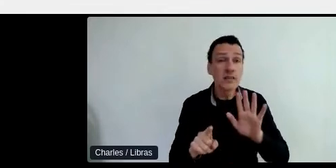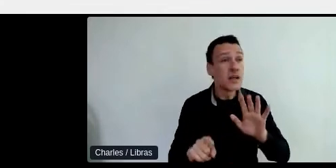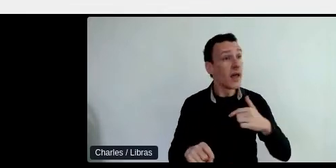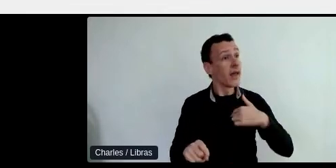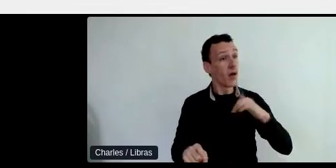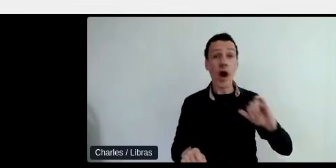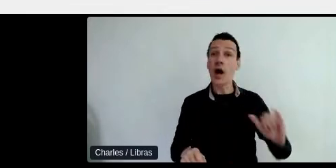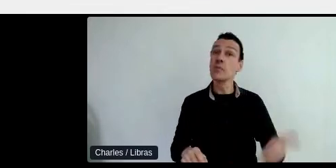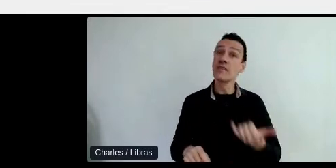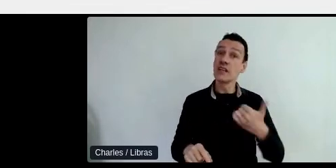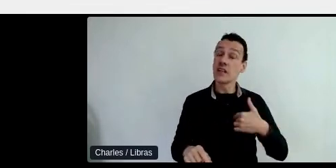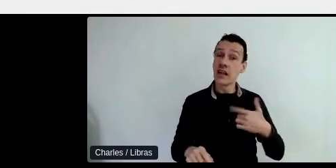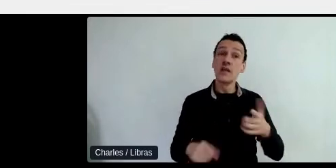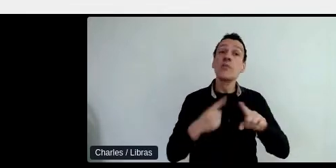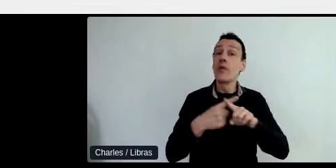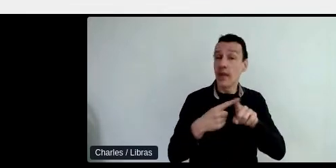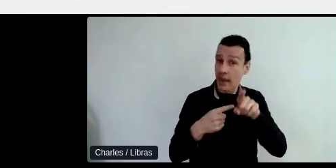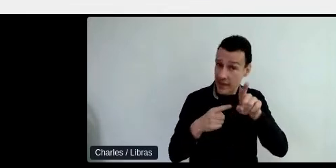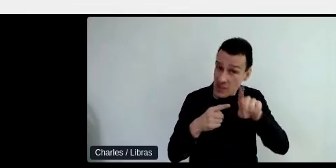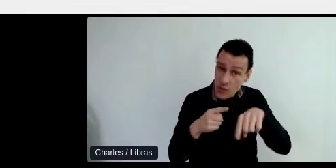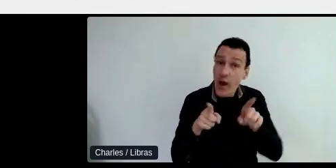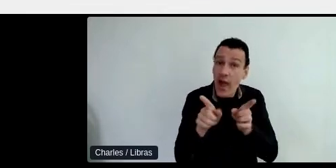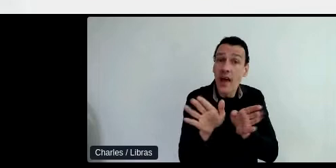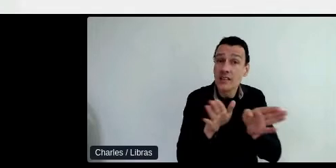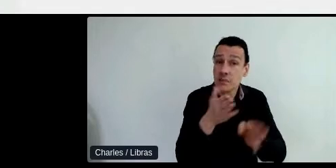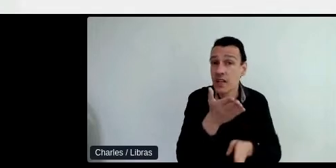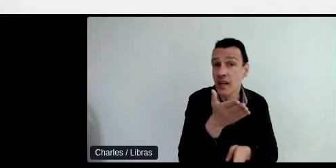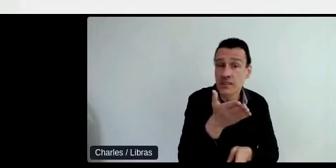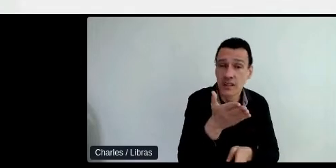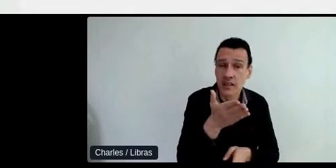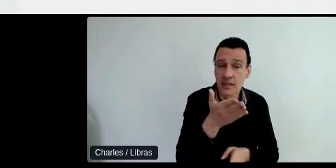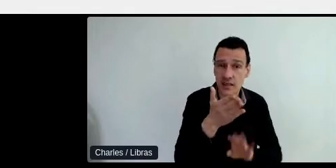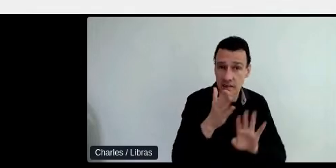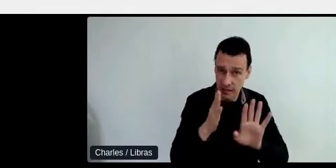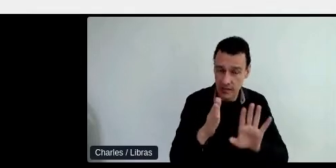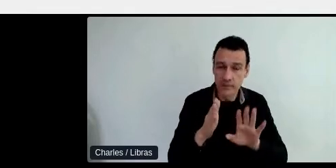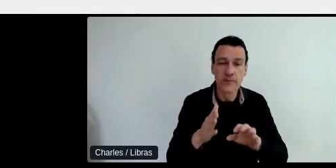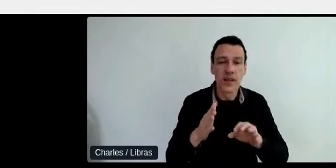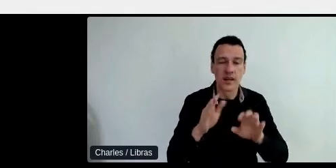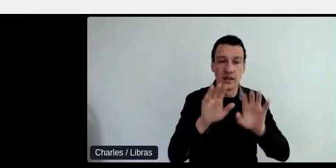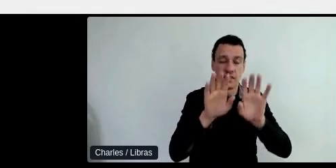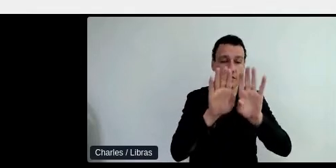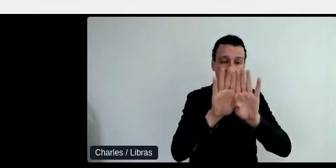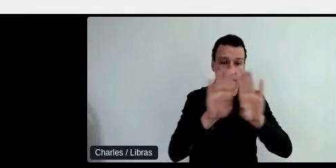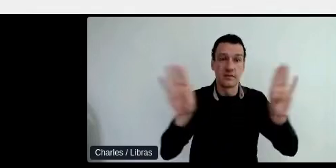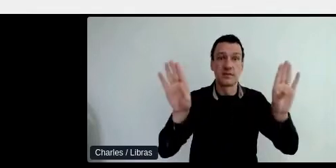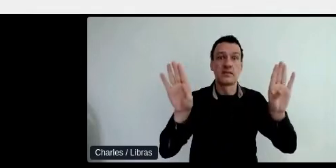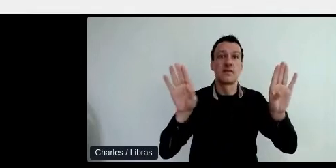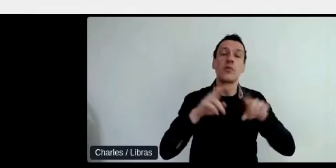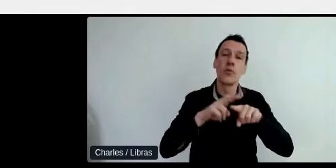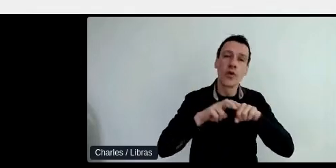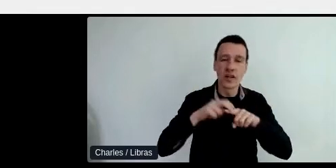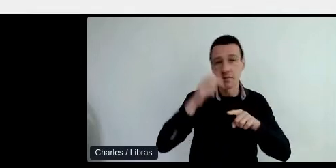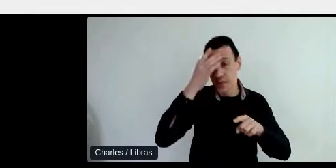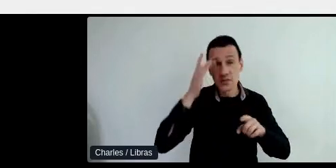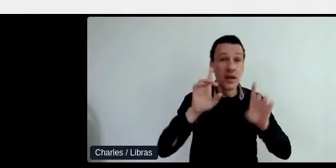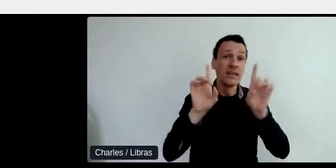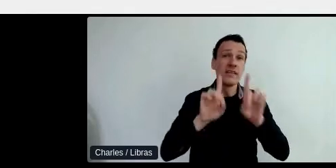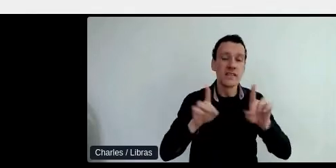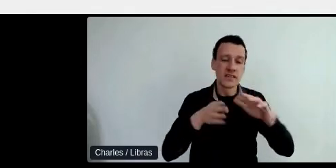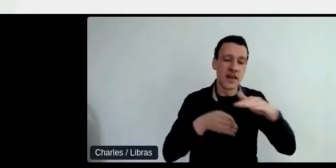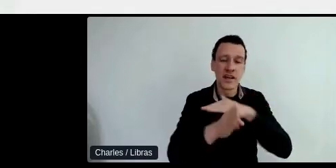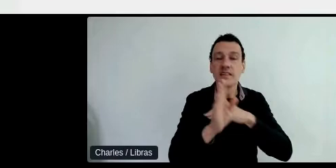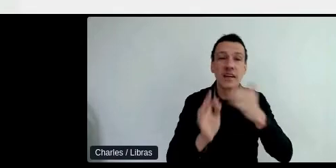recurso de acessibilidade, que quando é pensado nessas situações, ajuda todo mundo, né?